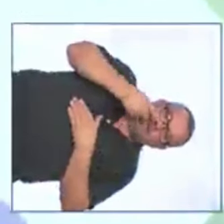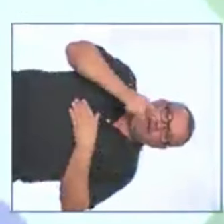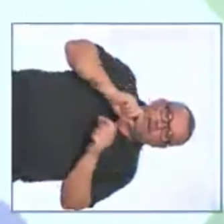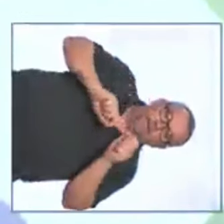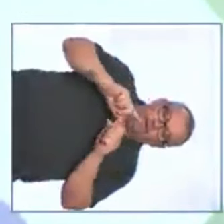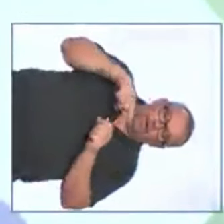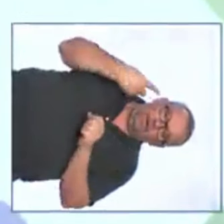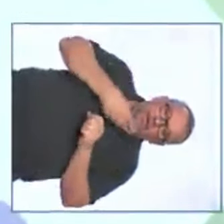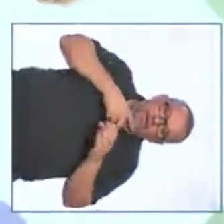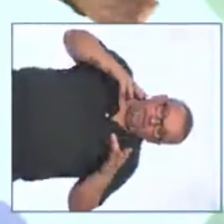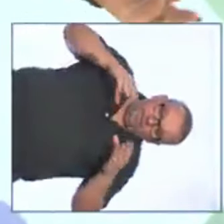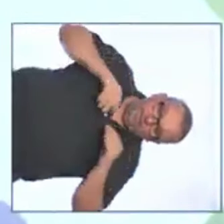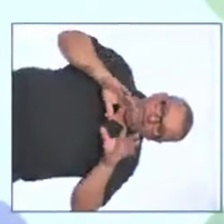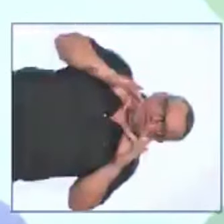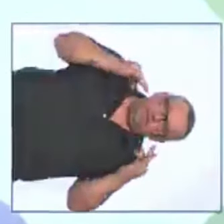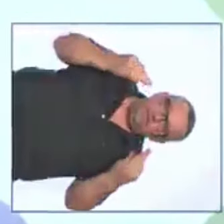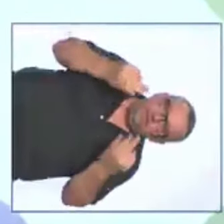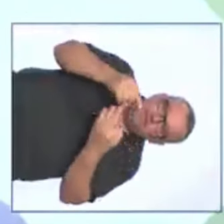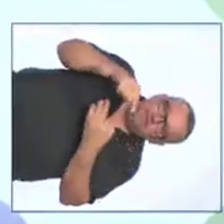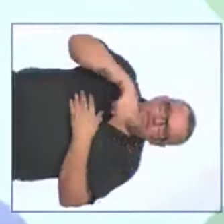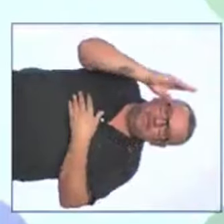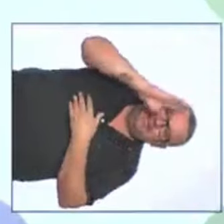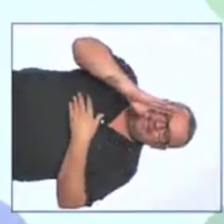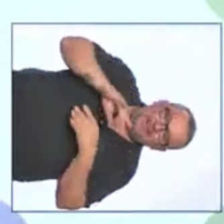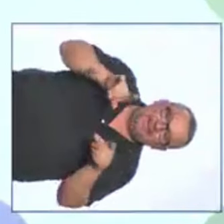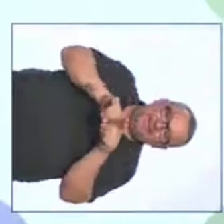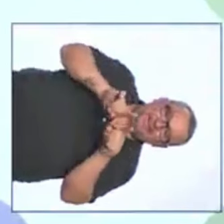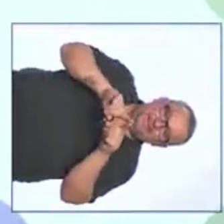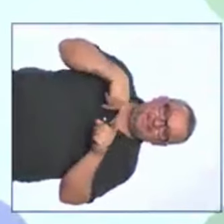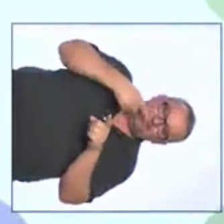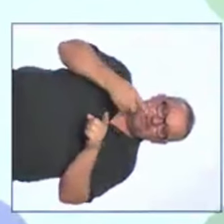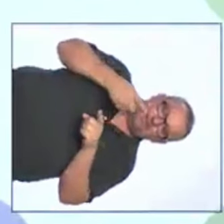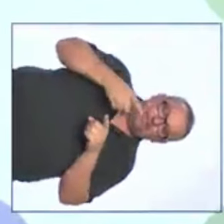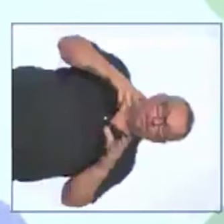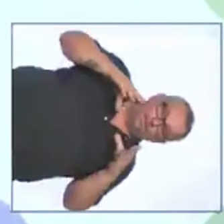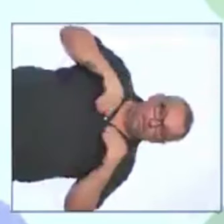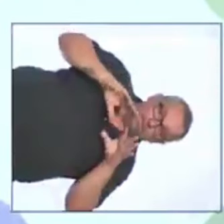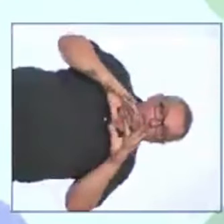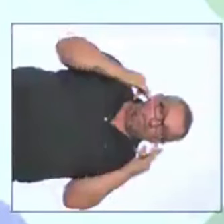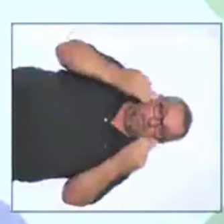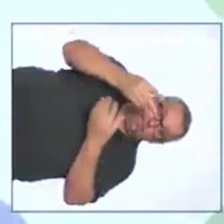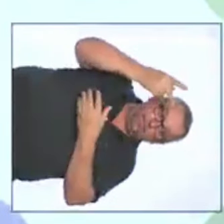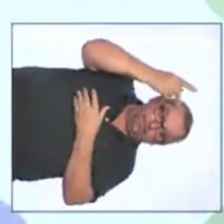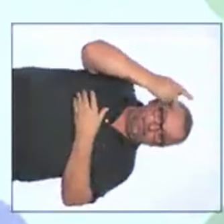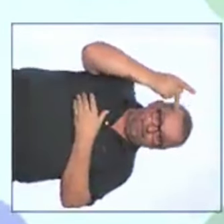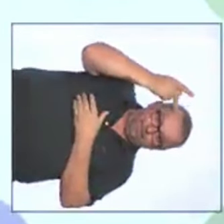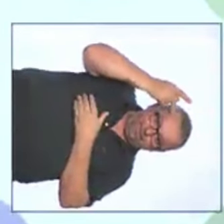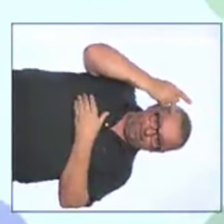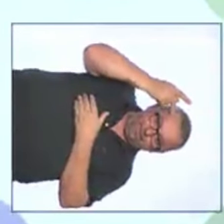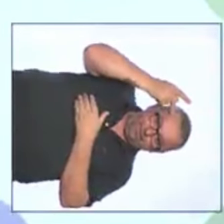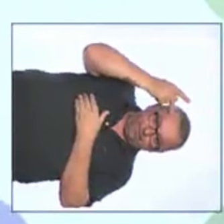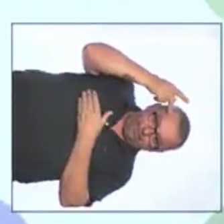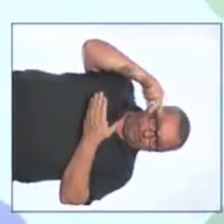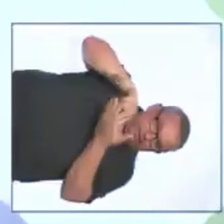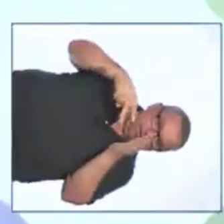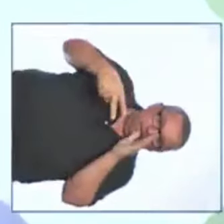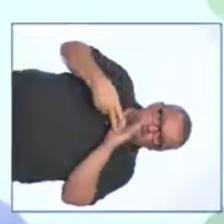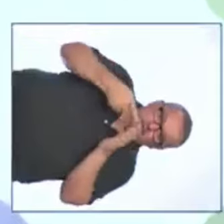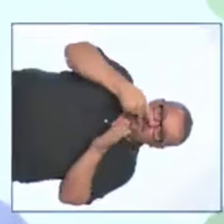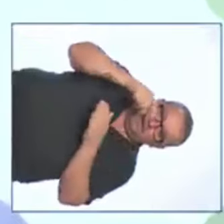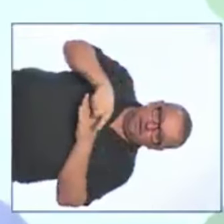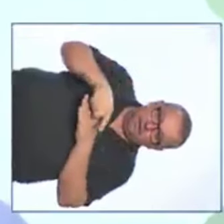sobre a nossa concepção de família aqui no Brasil e a gente tá falando sobre a nossa concepção de família aqui em São Paulo tá isso não quer dizer que tudo que a gente tá